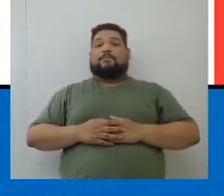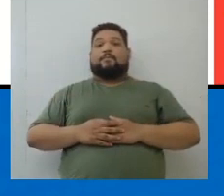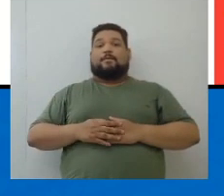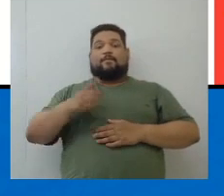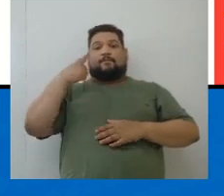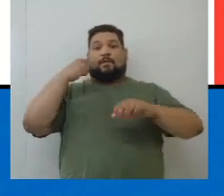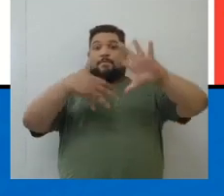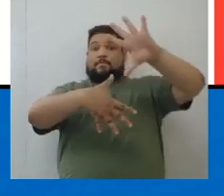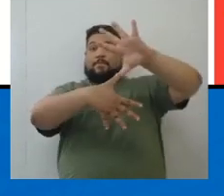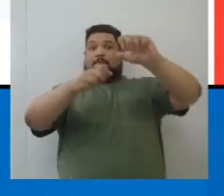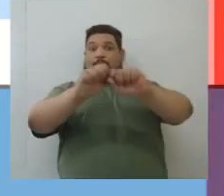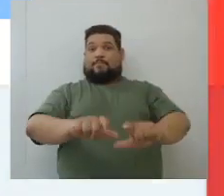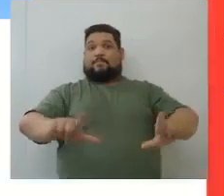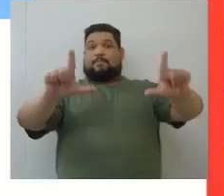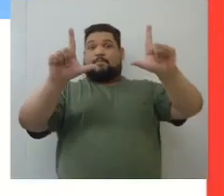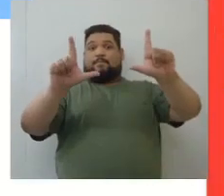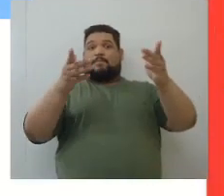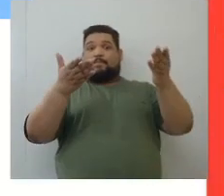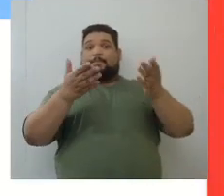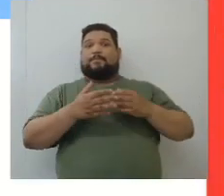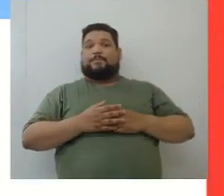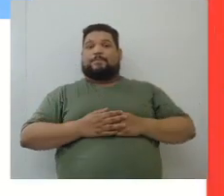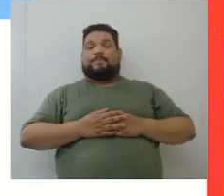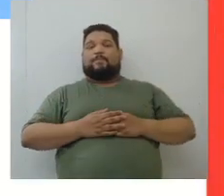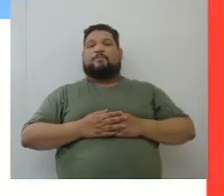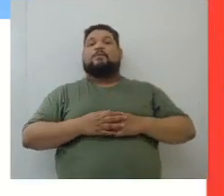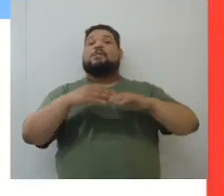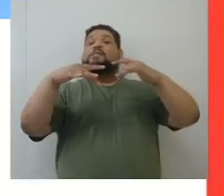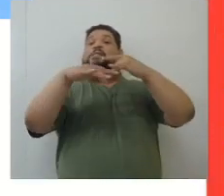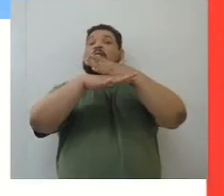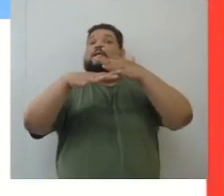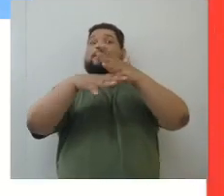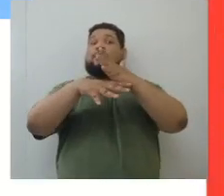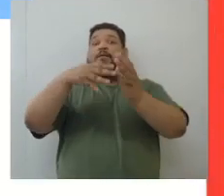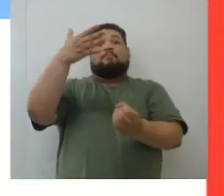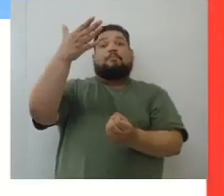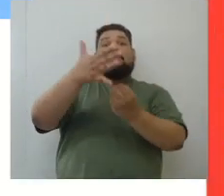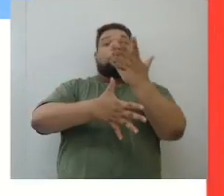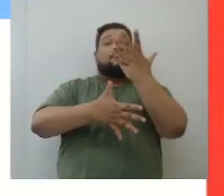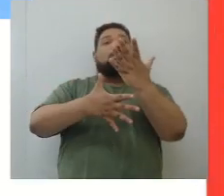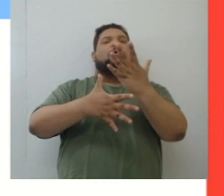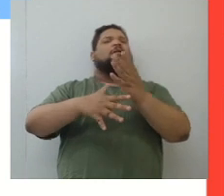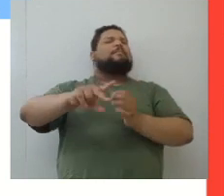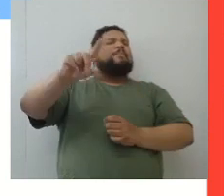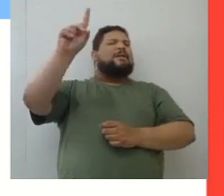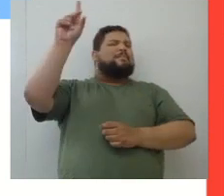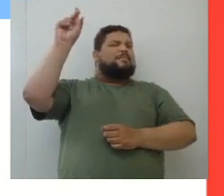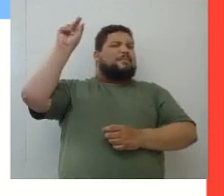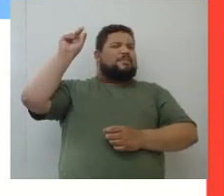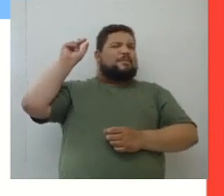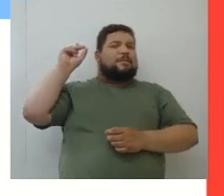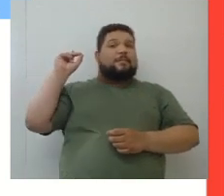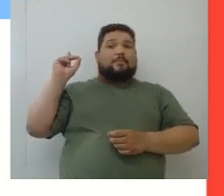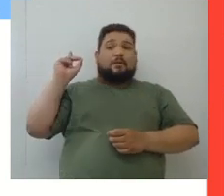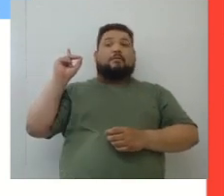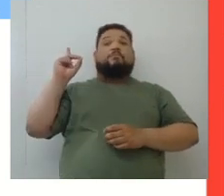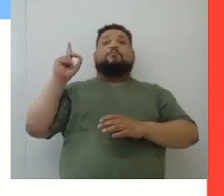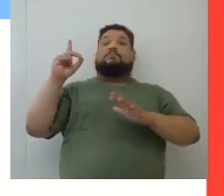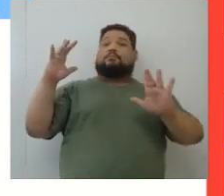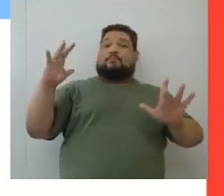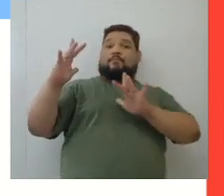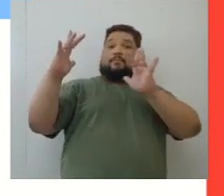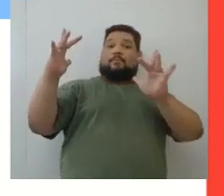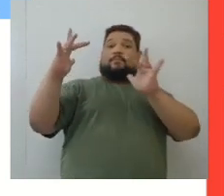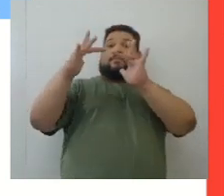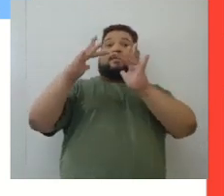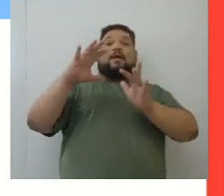mapinha aí para o pessoal poder olhar. As primeiras cidades, elas surgiram na Antiguidade Clássica, A gente tem ali a região